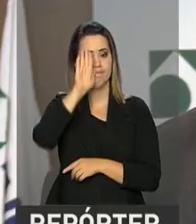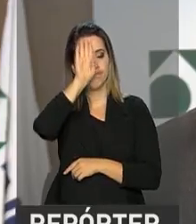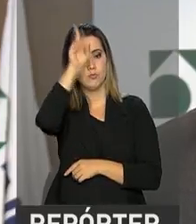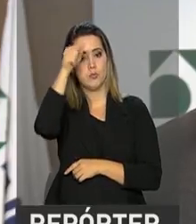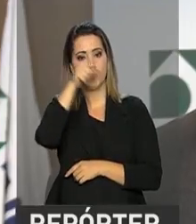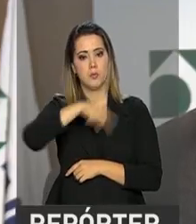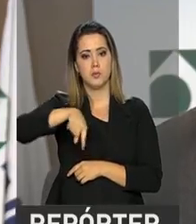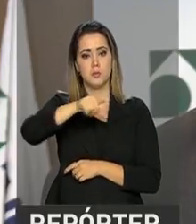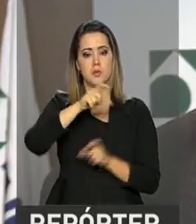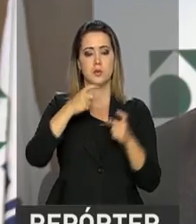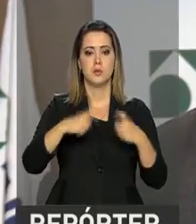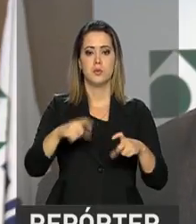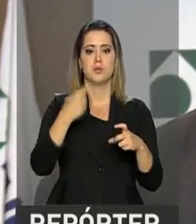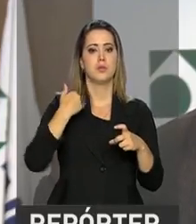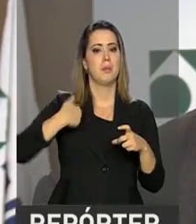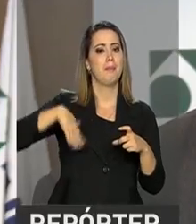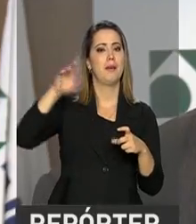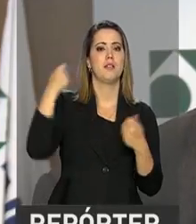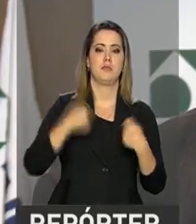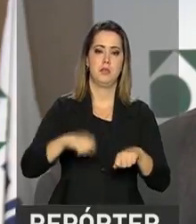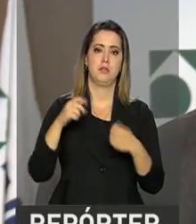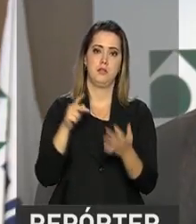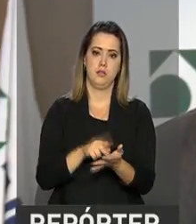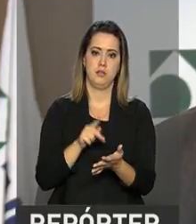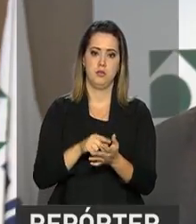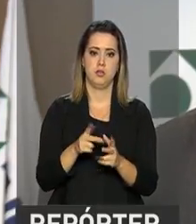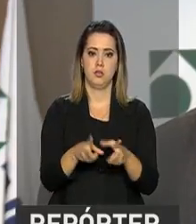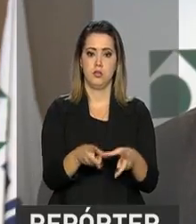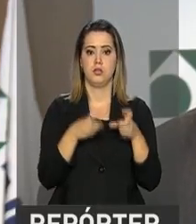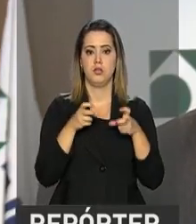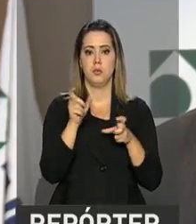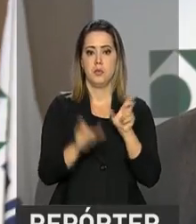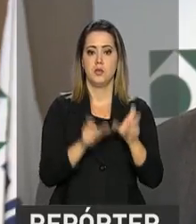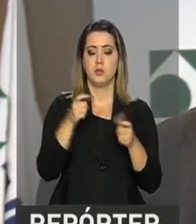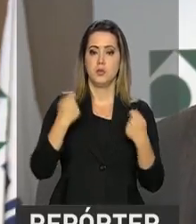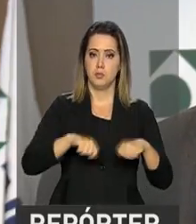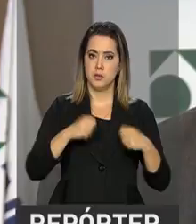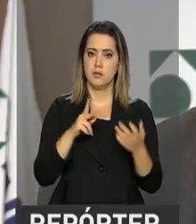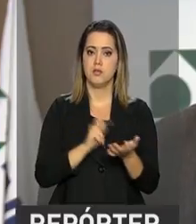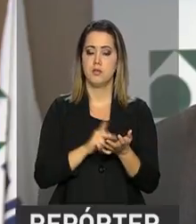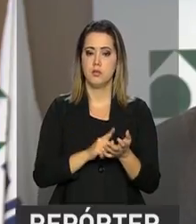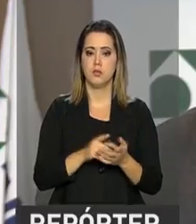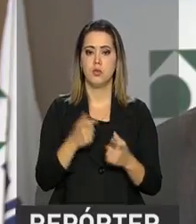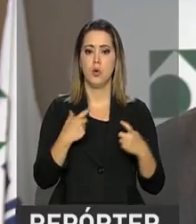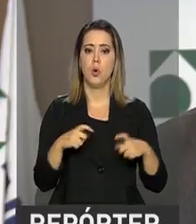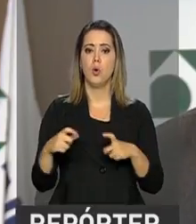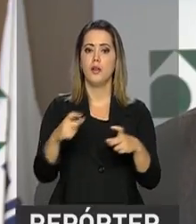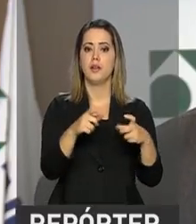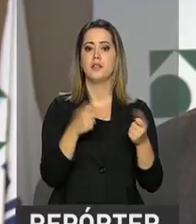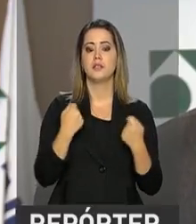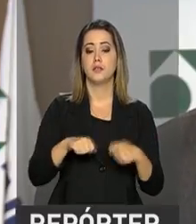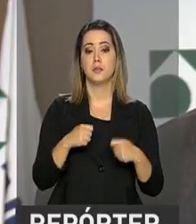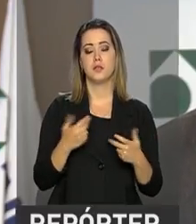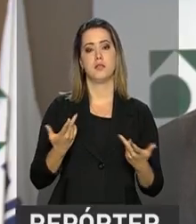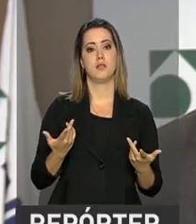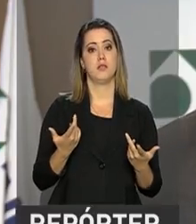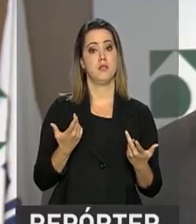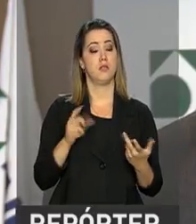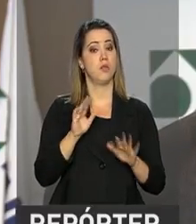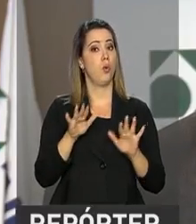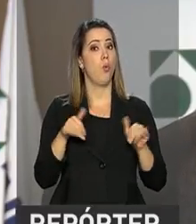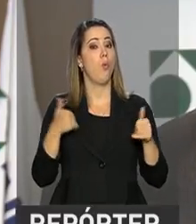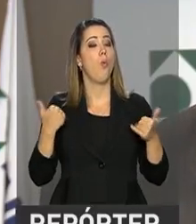principalmente aquelas pessoas que mais necessitam realmente. A gente vai identificar quem é que precisa, onde precisa, né, quais são